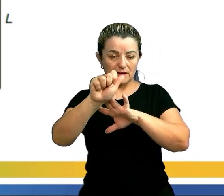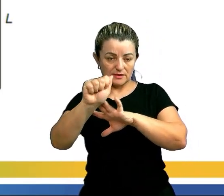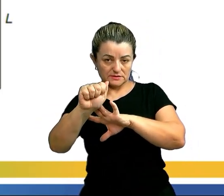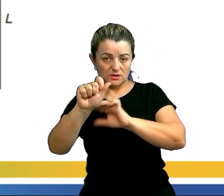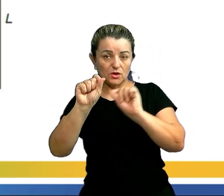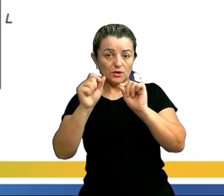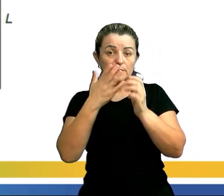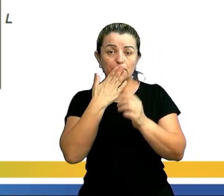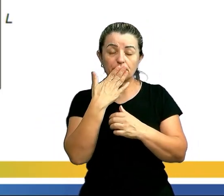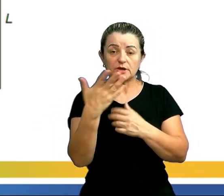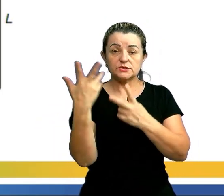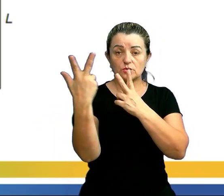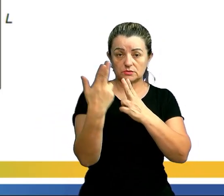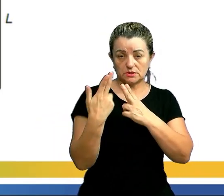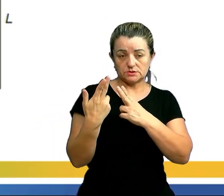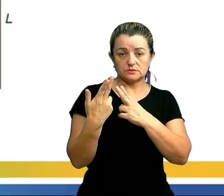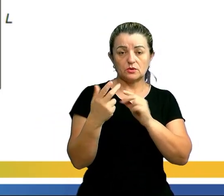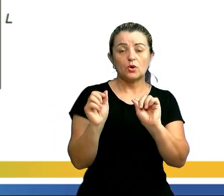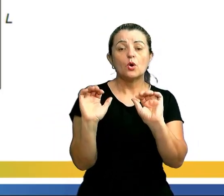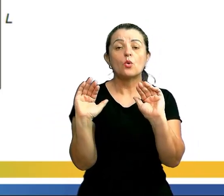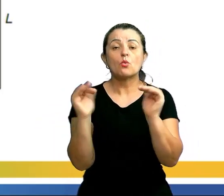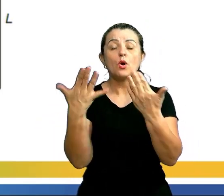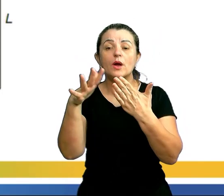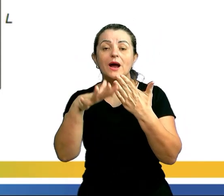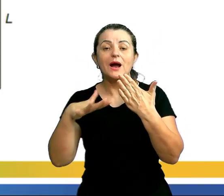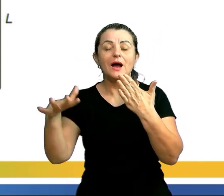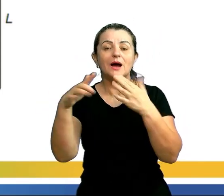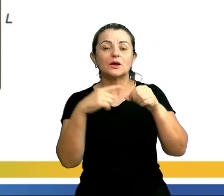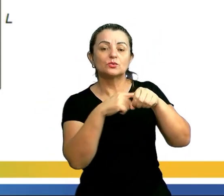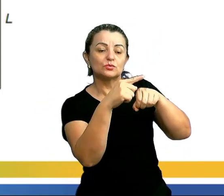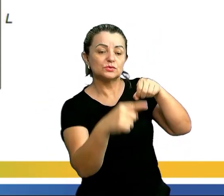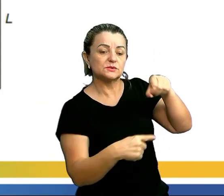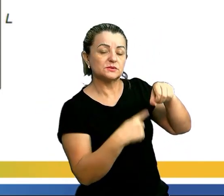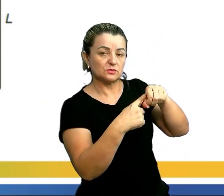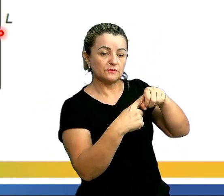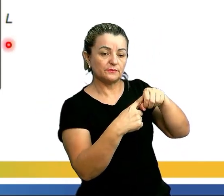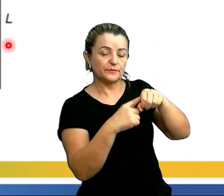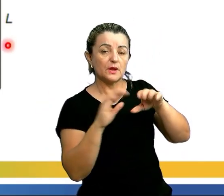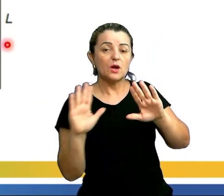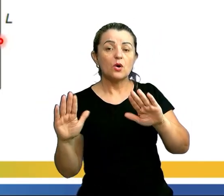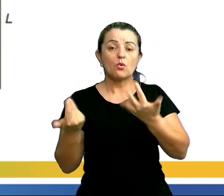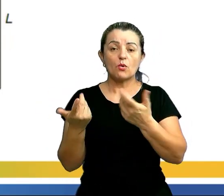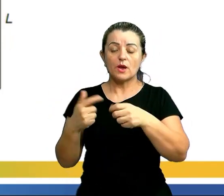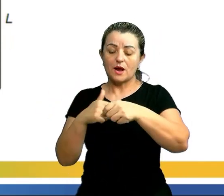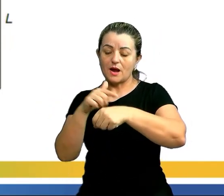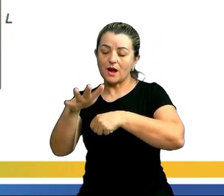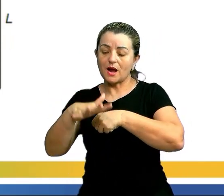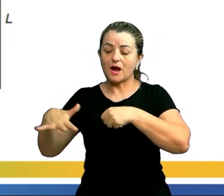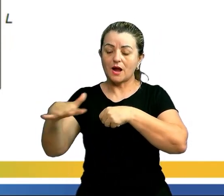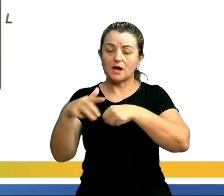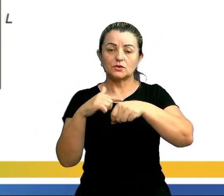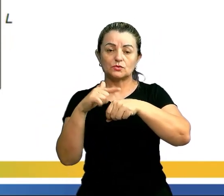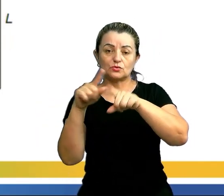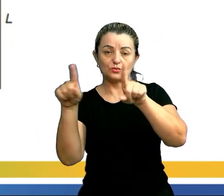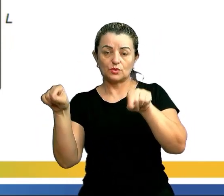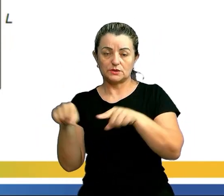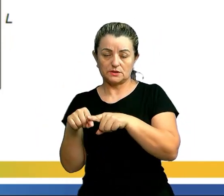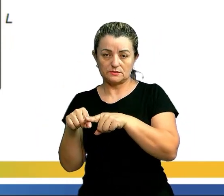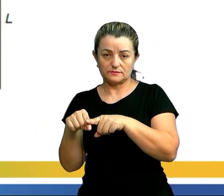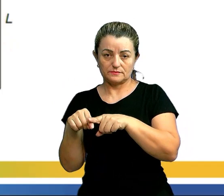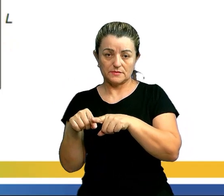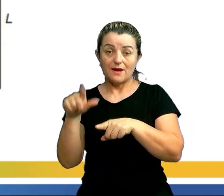o que a gente estava querendo calcular. Agora preste atenção aqui num detalhe, pessoal. Quando você fala